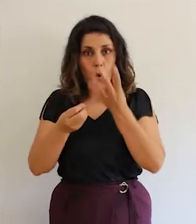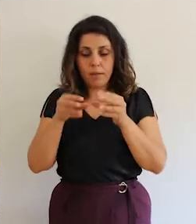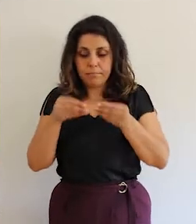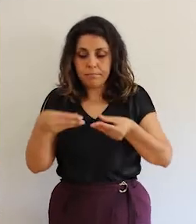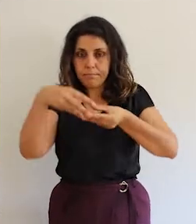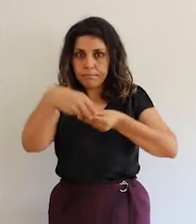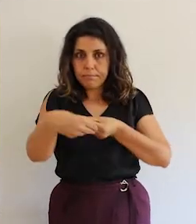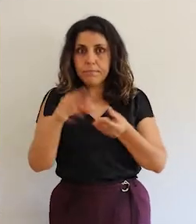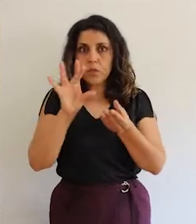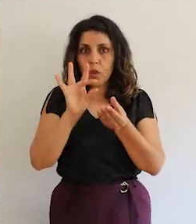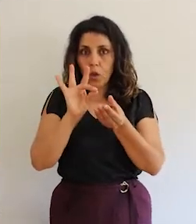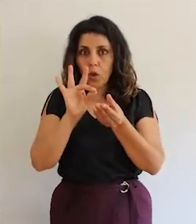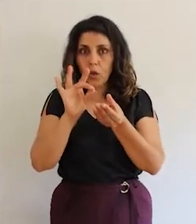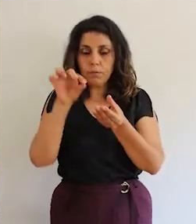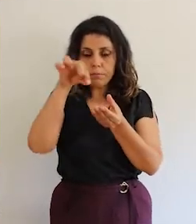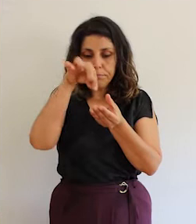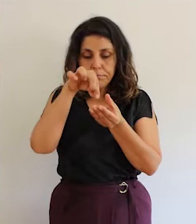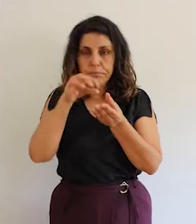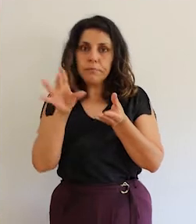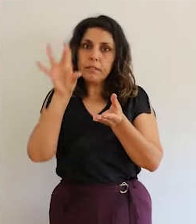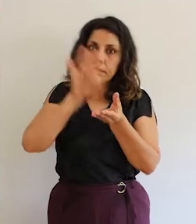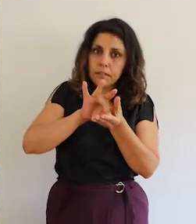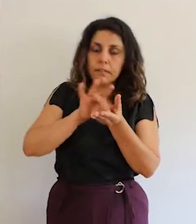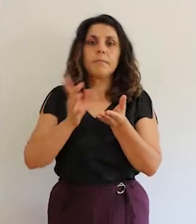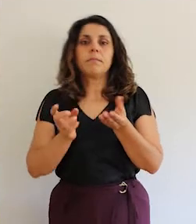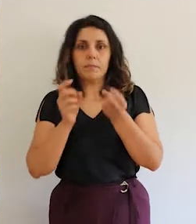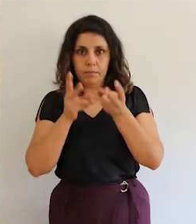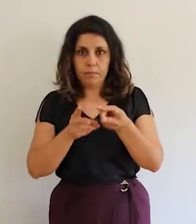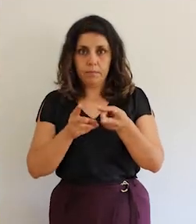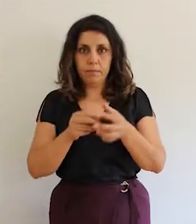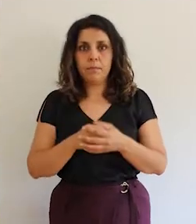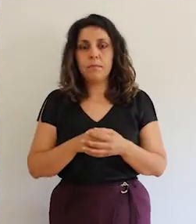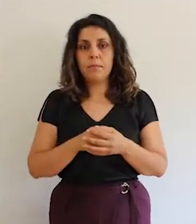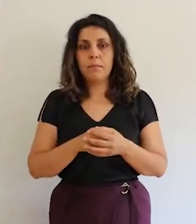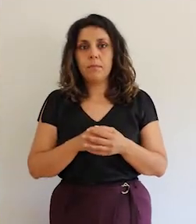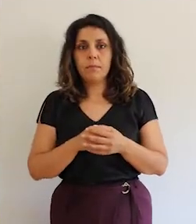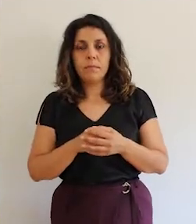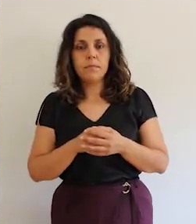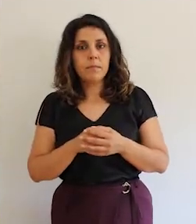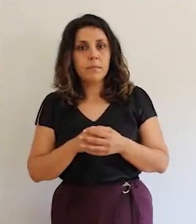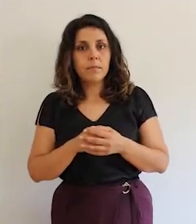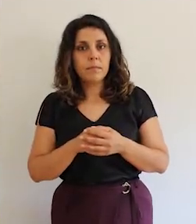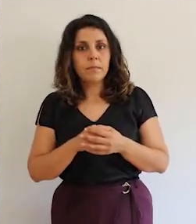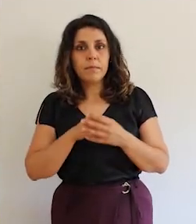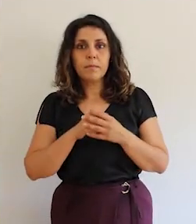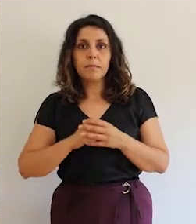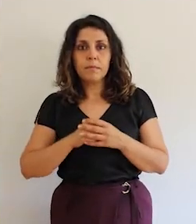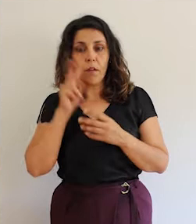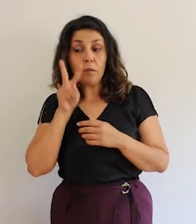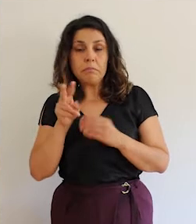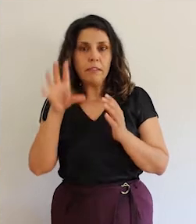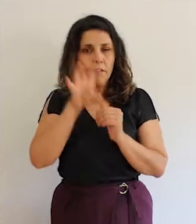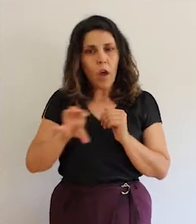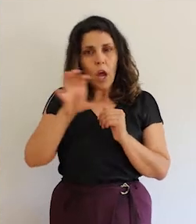assim. Se achar que melhor, podes pegar no pincel e enrolas assim, de forma a ela ficar mais redondinha.